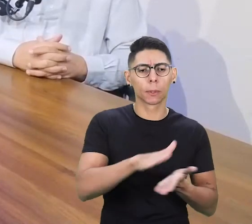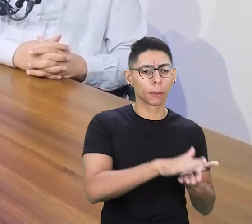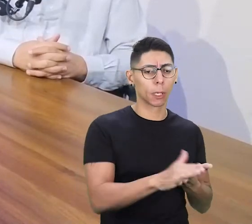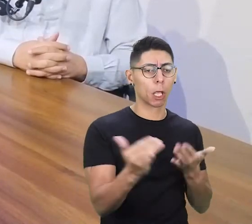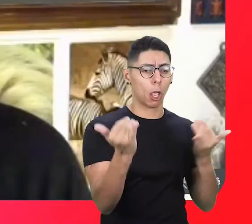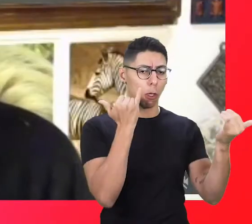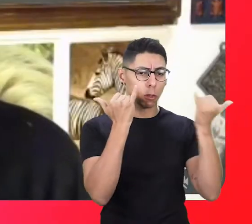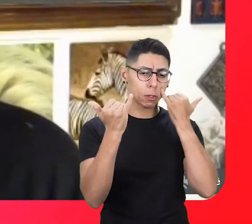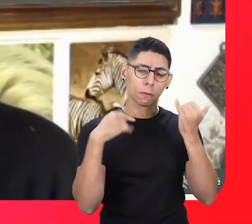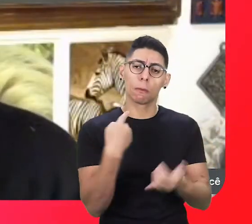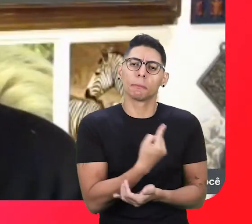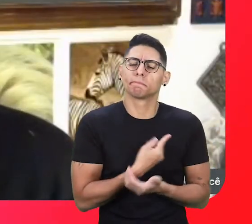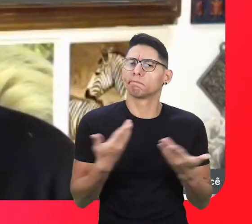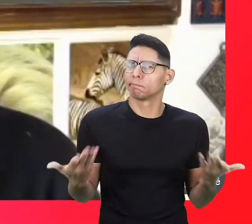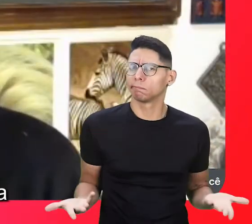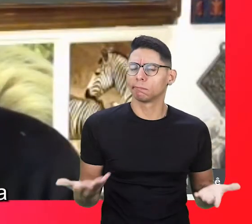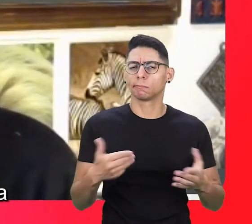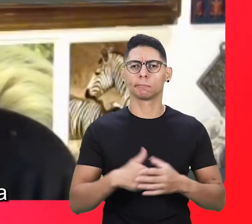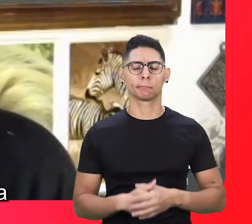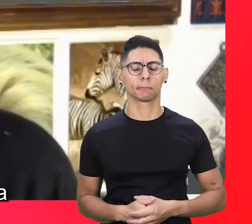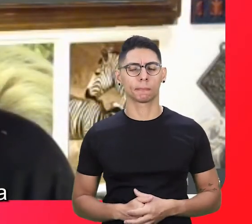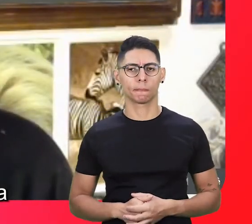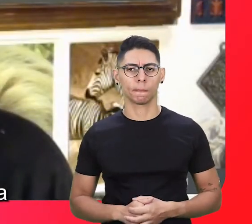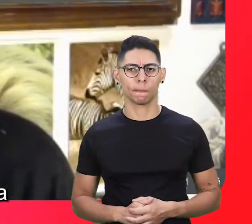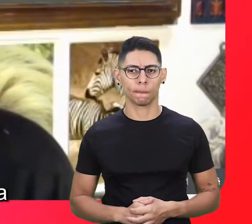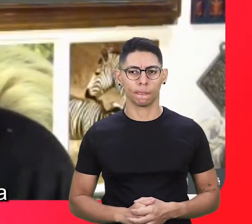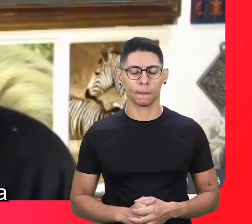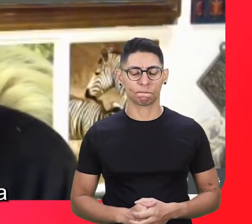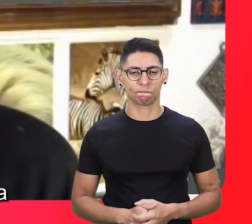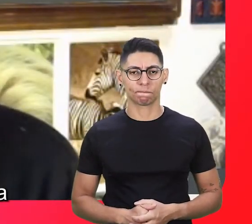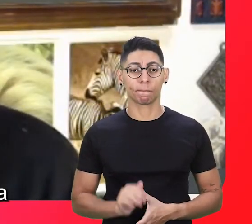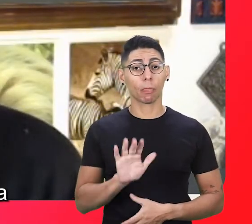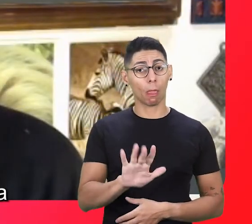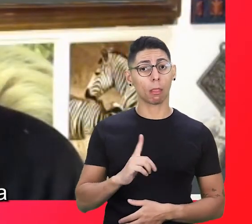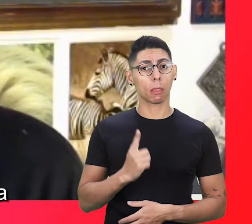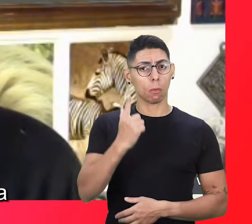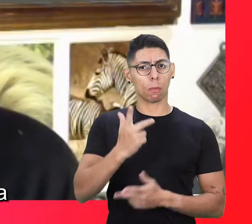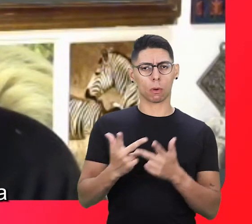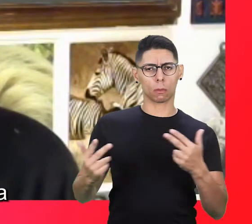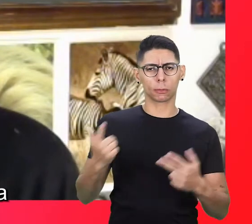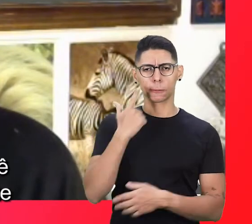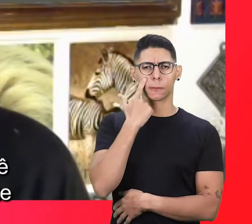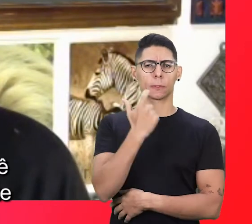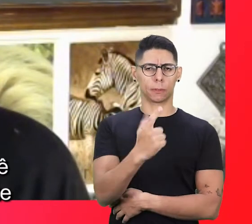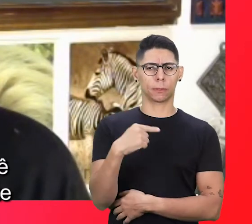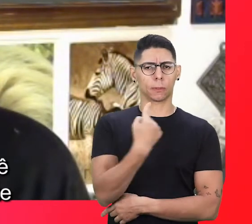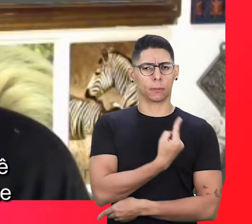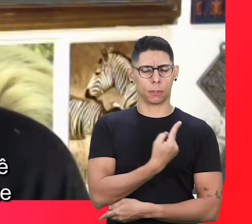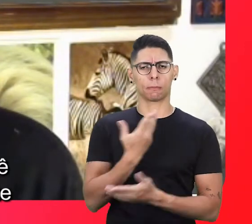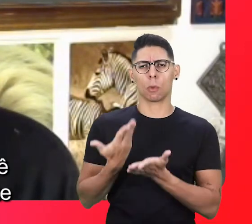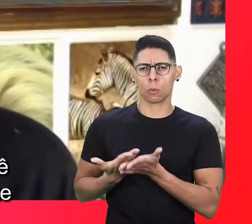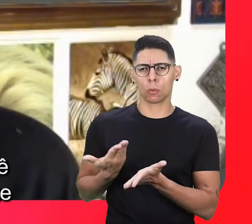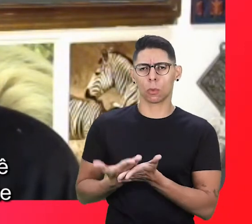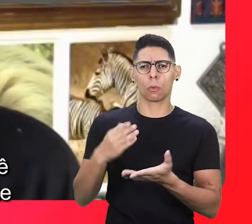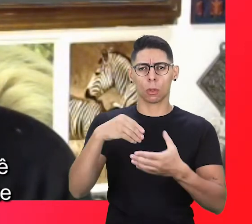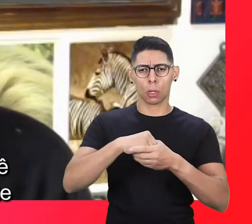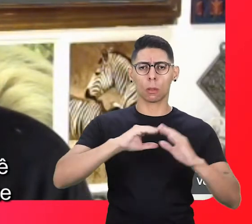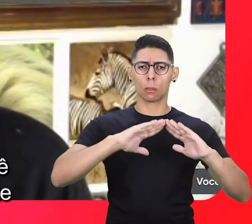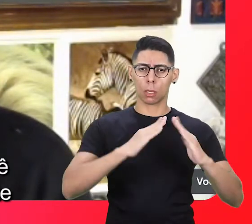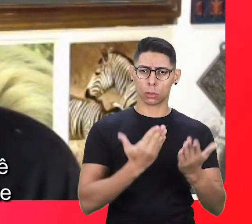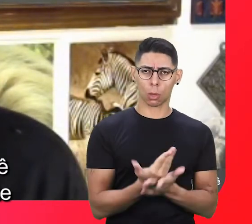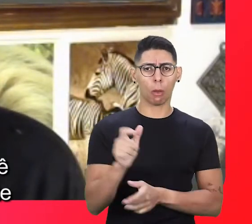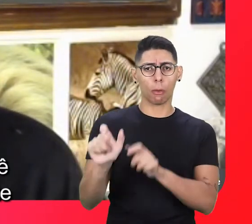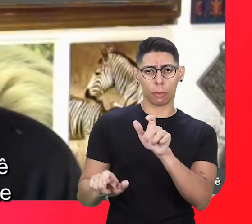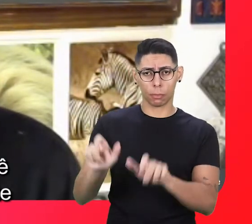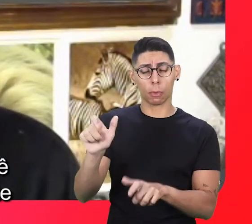informar? Olha, tem algo muito interessante que nós estamos estudando na Escola de Gente, que eu quero dividir